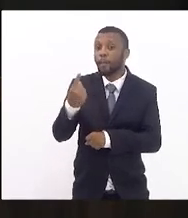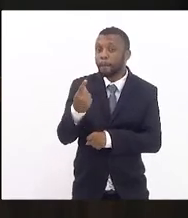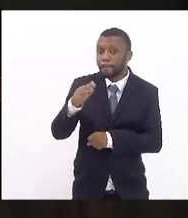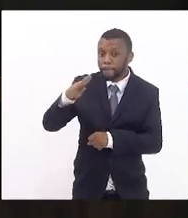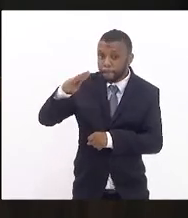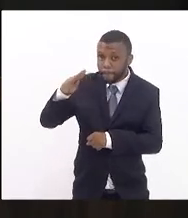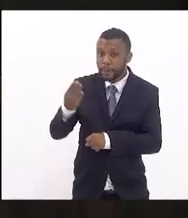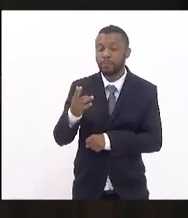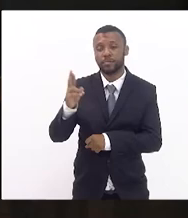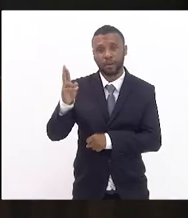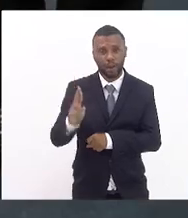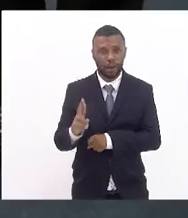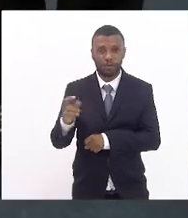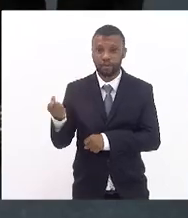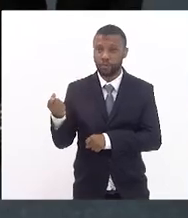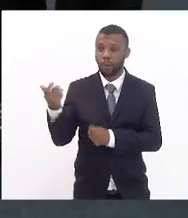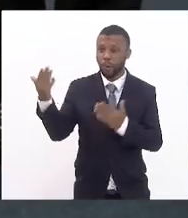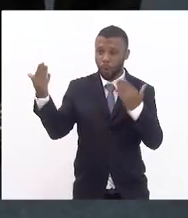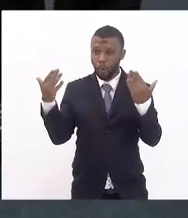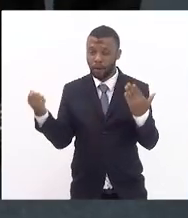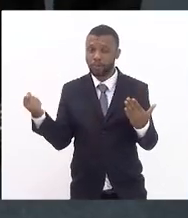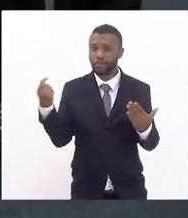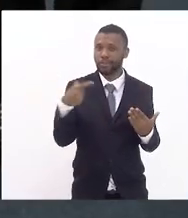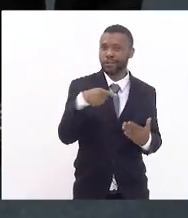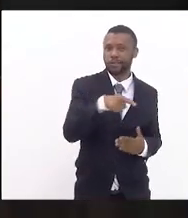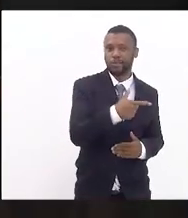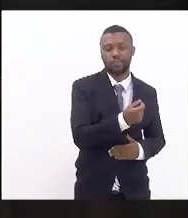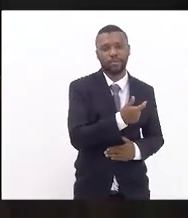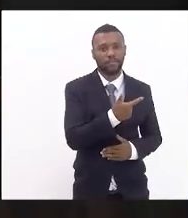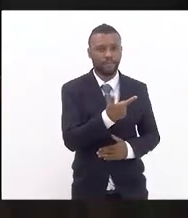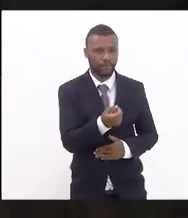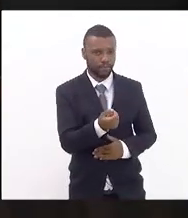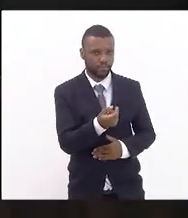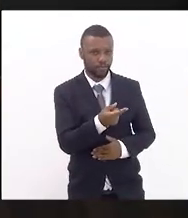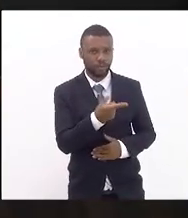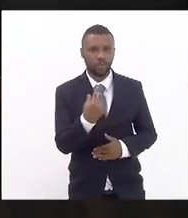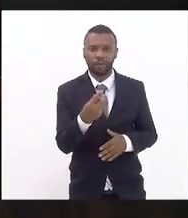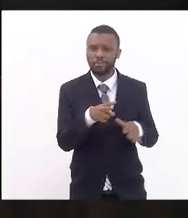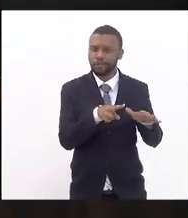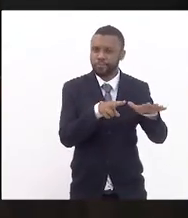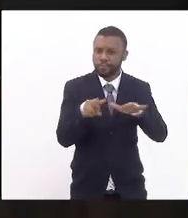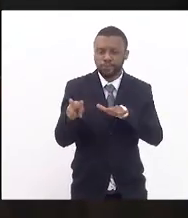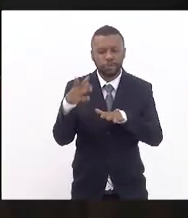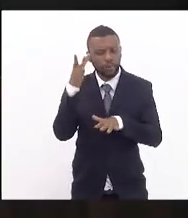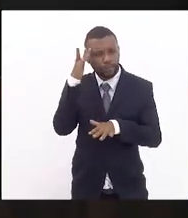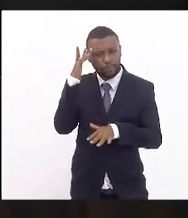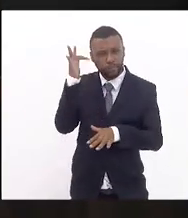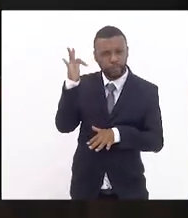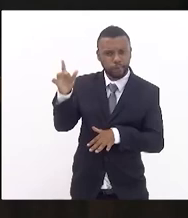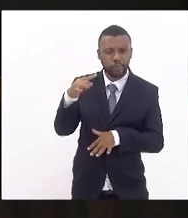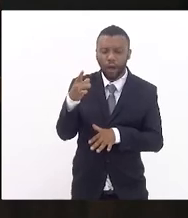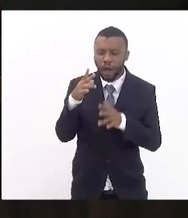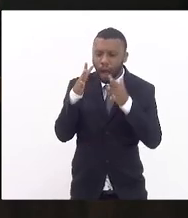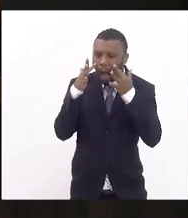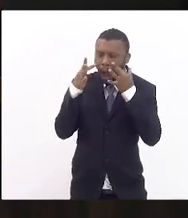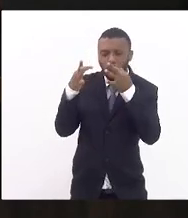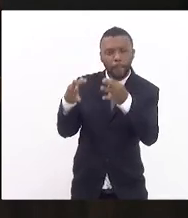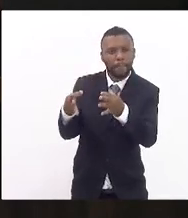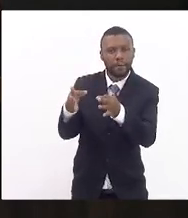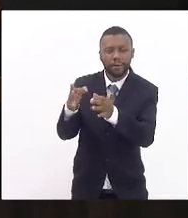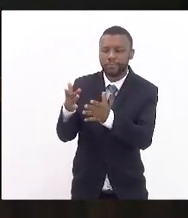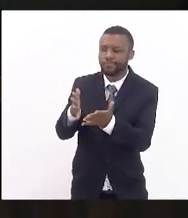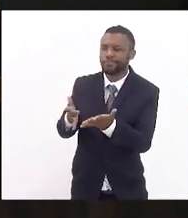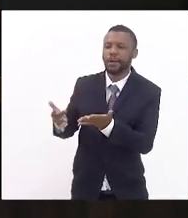do que o de 20. A gente acompanha semanalmente, diariamente, a arrecadação. E, na ocasião, eu disse ao